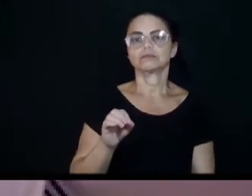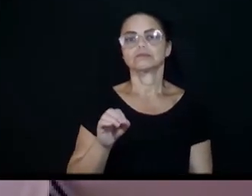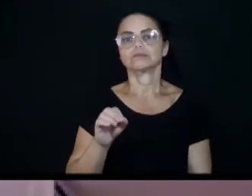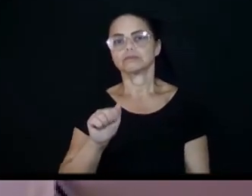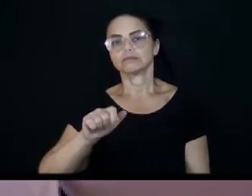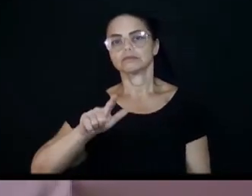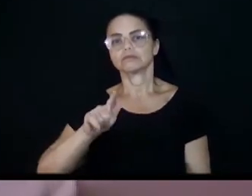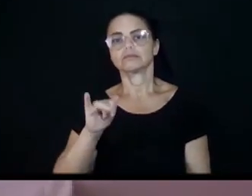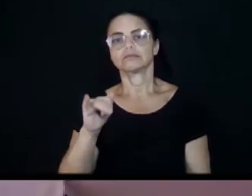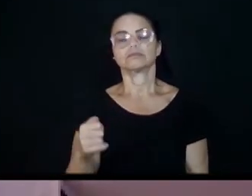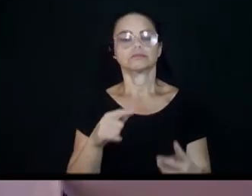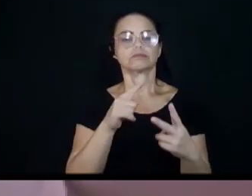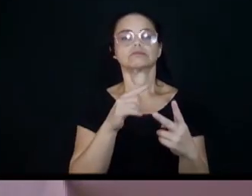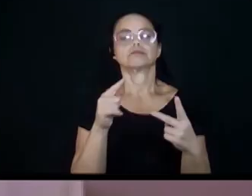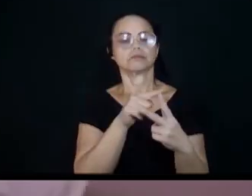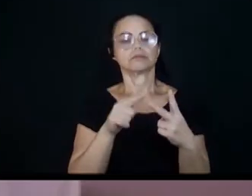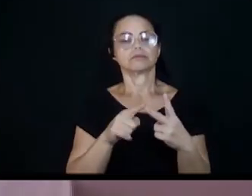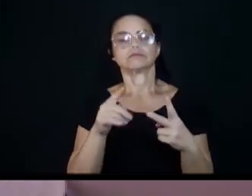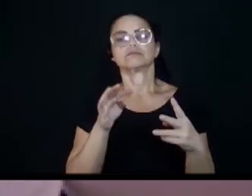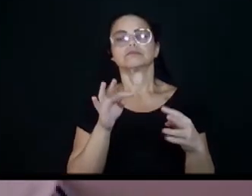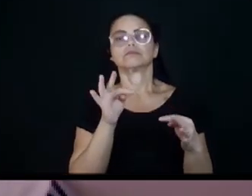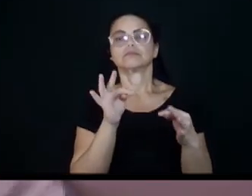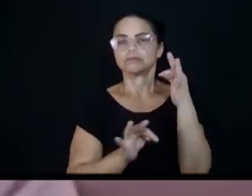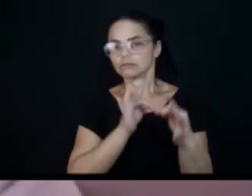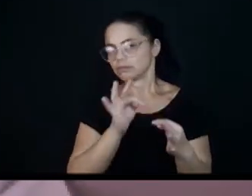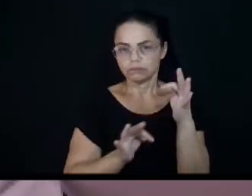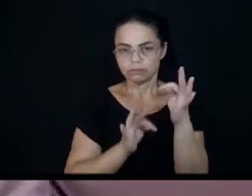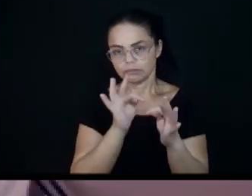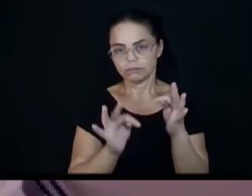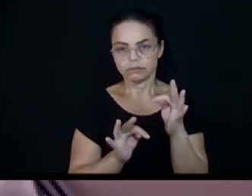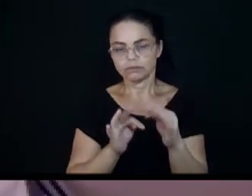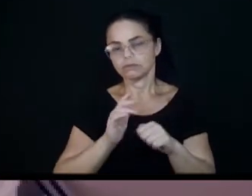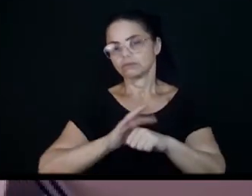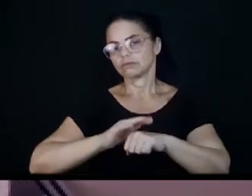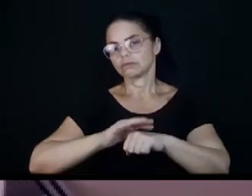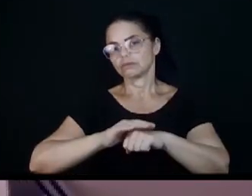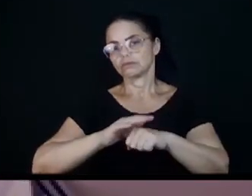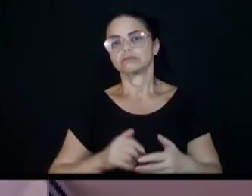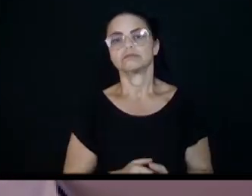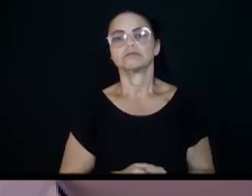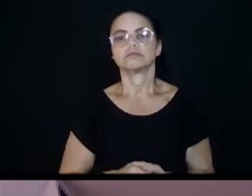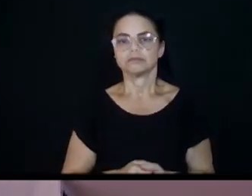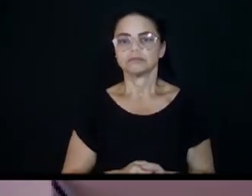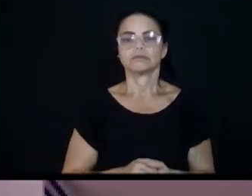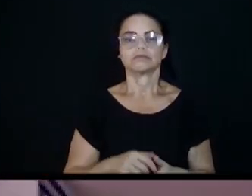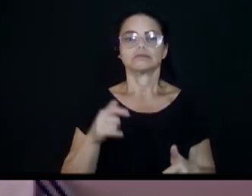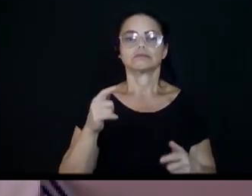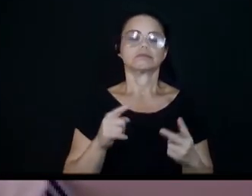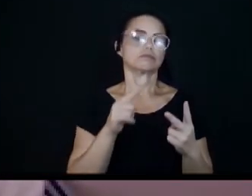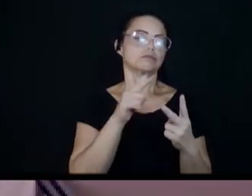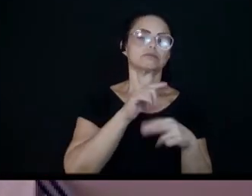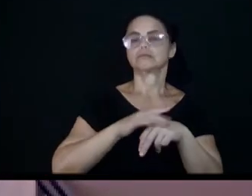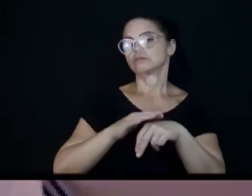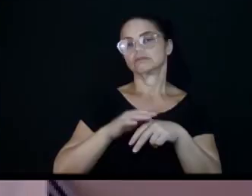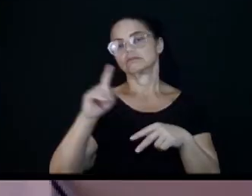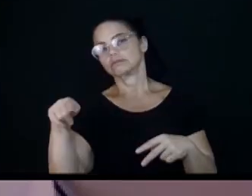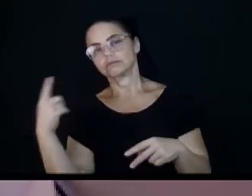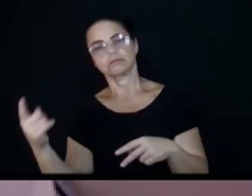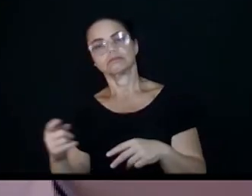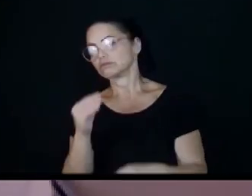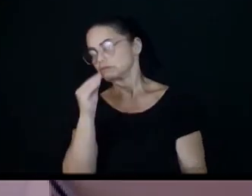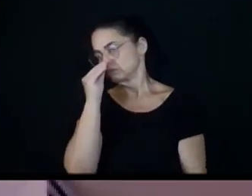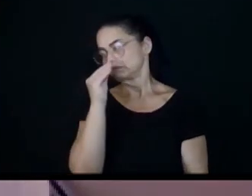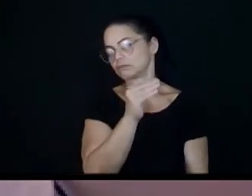as duas situações, as duas doenças, né? Então, nós não podemos só tratar uma e deixar a outra, né? Então, isso faz com que